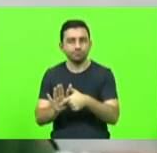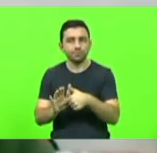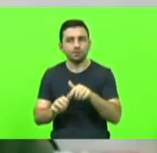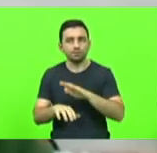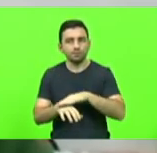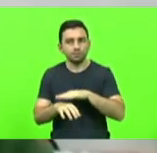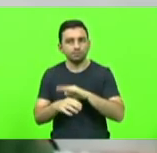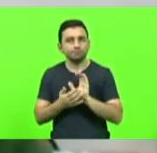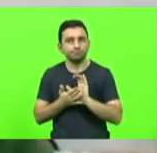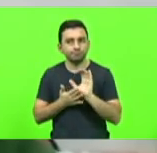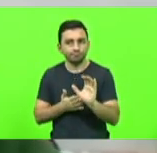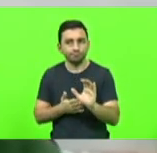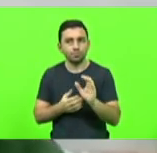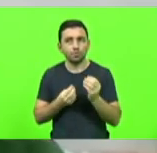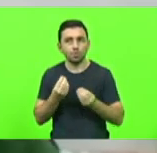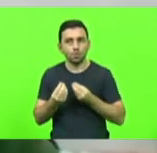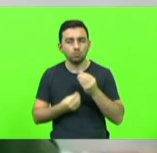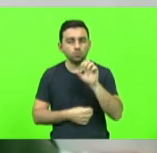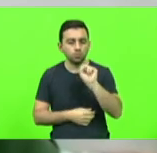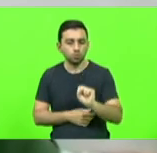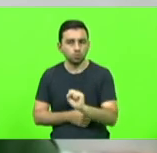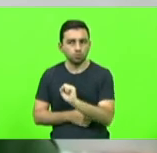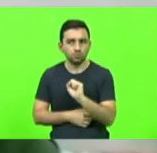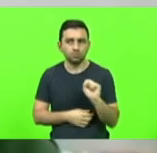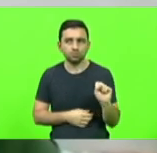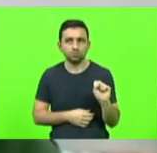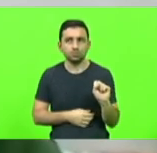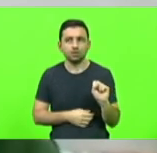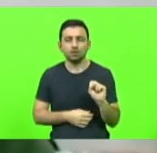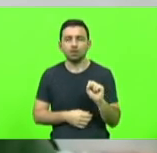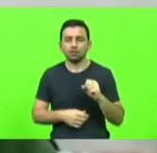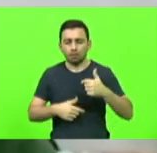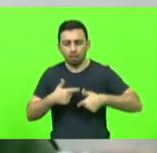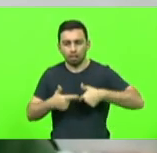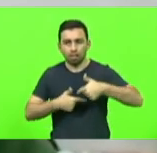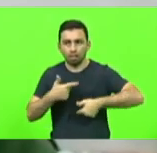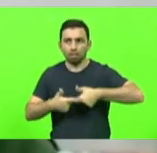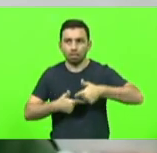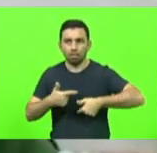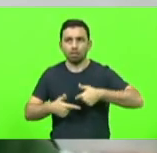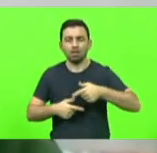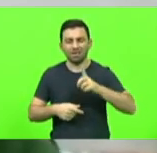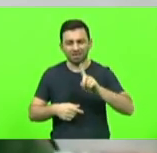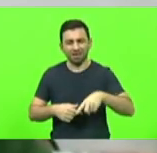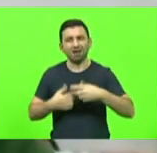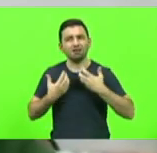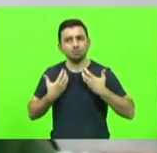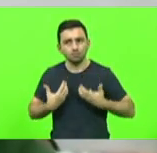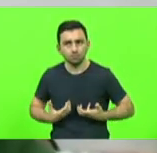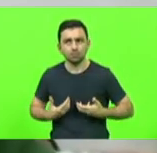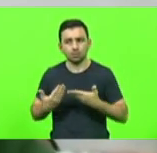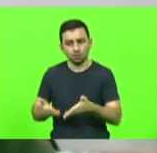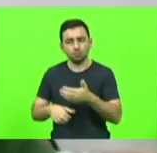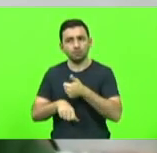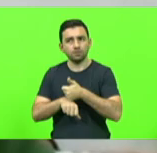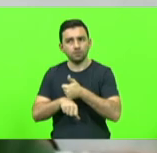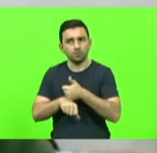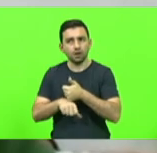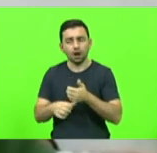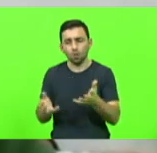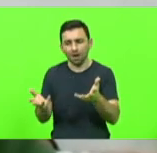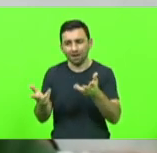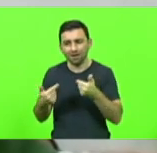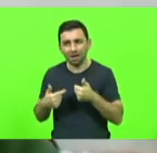financiamento, né, do SUS por produção, ela mata o profissional, ela diminui a qualidade